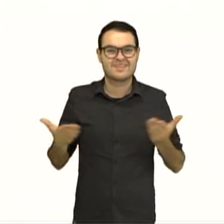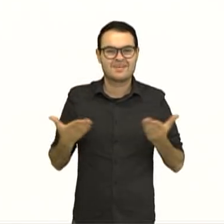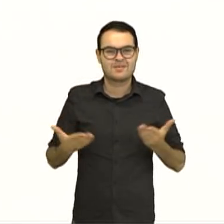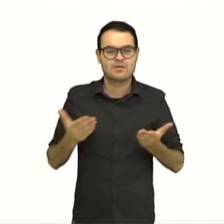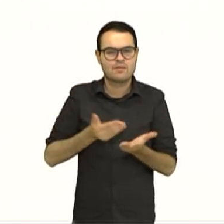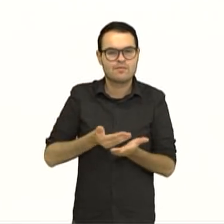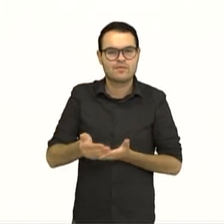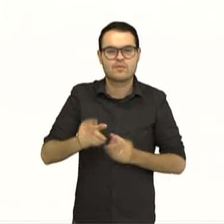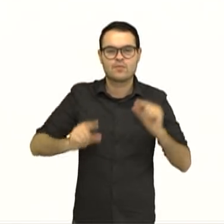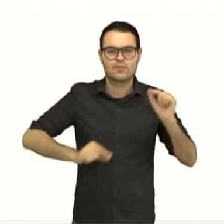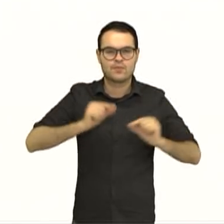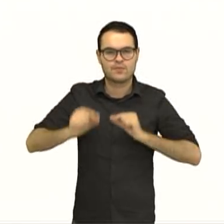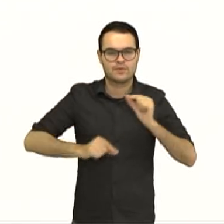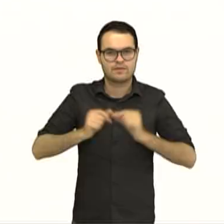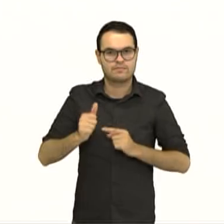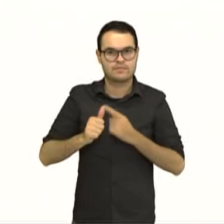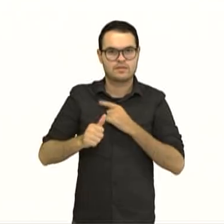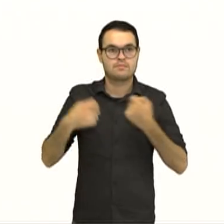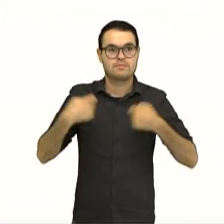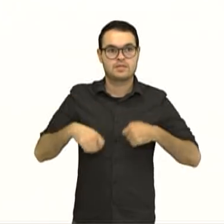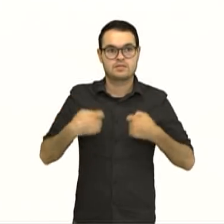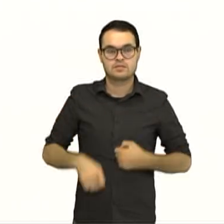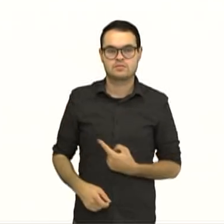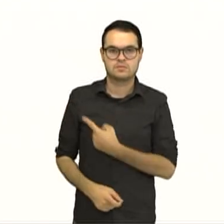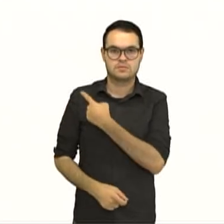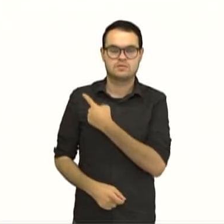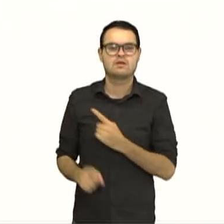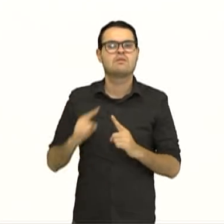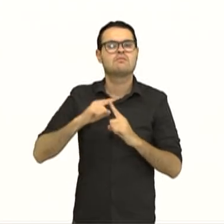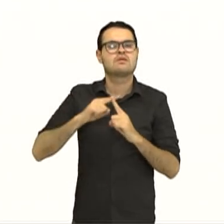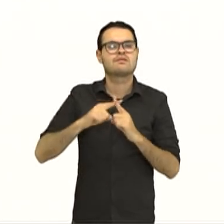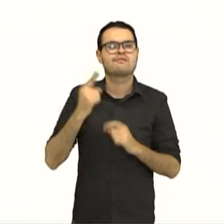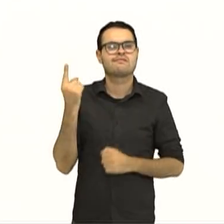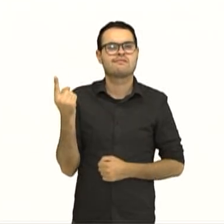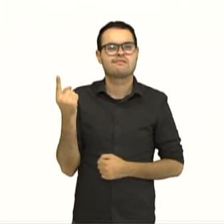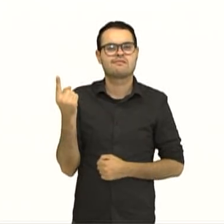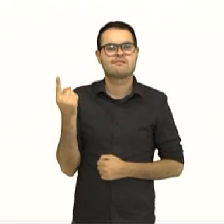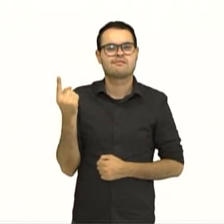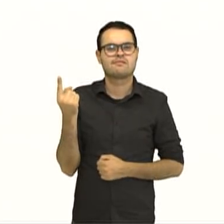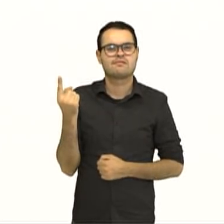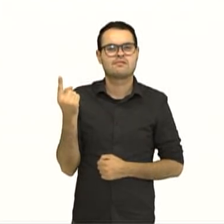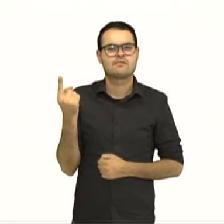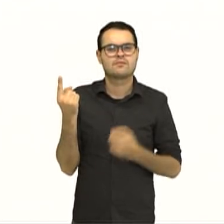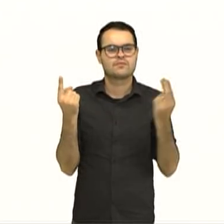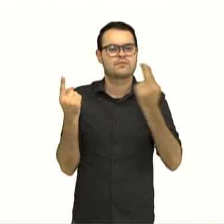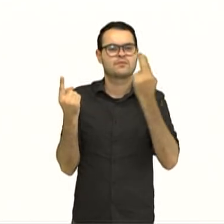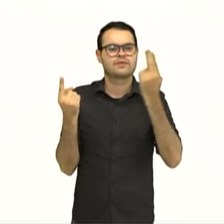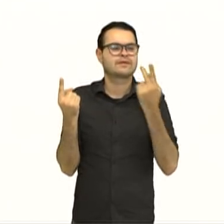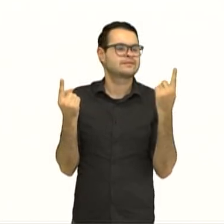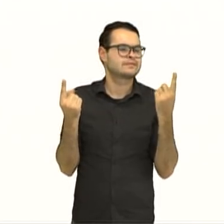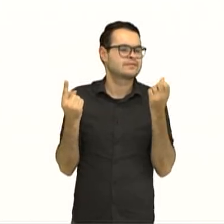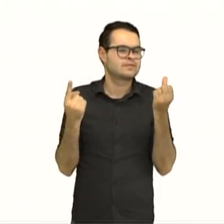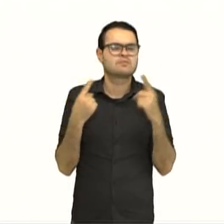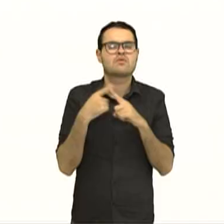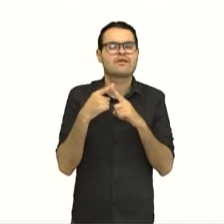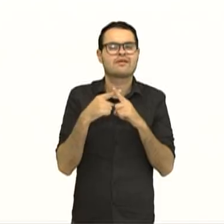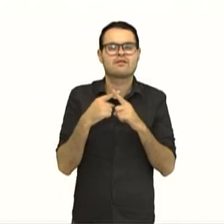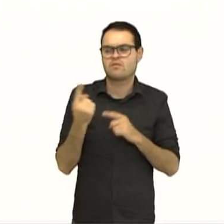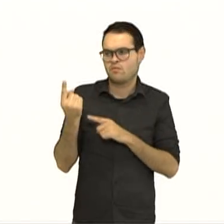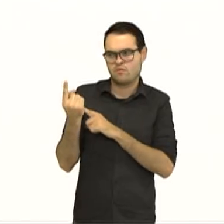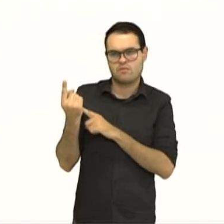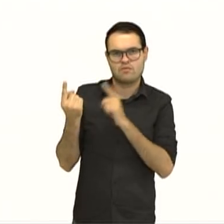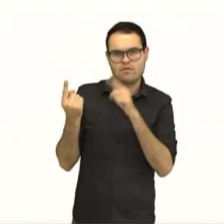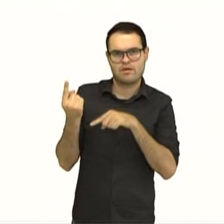gente vai precisar disso para essa aula. Eu vou pegar aqui, ó. Por que que esse 1 não dá para dividir por 16? Professora, mas esse 1